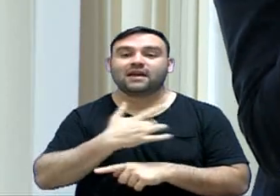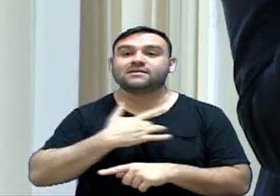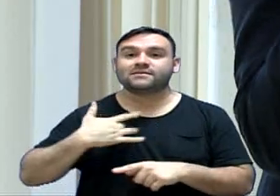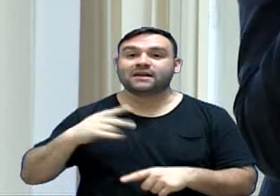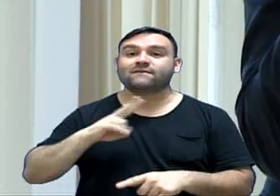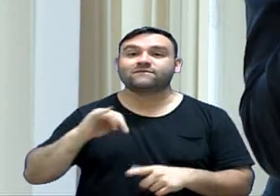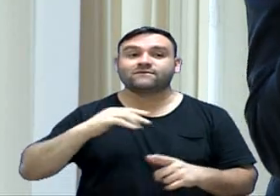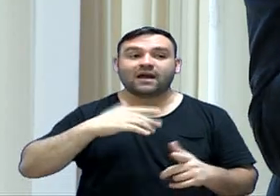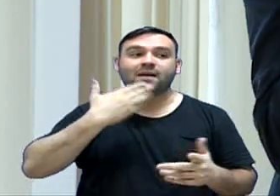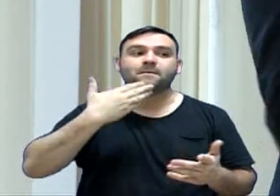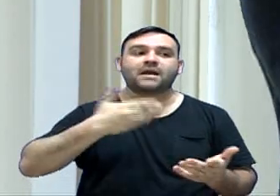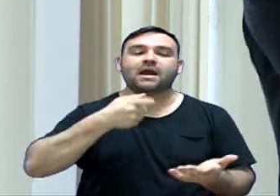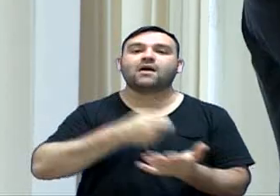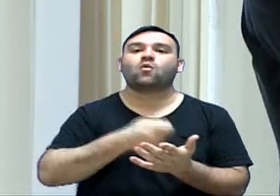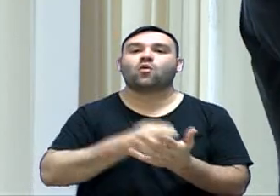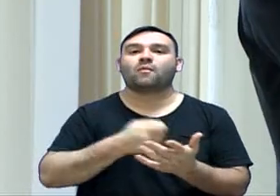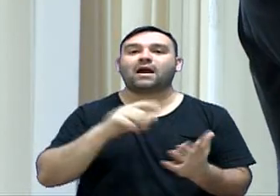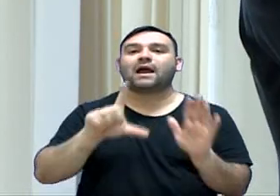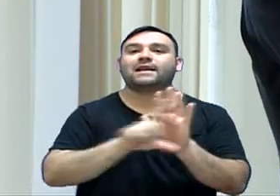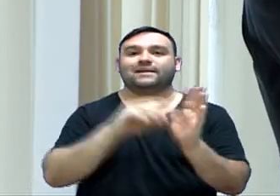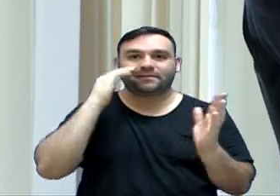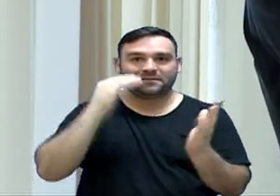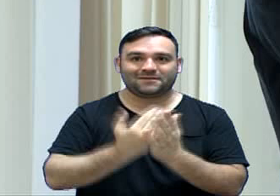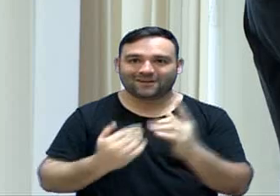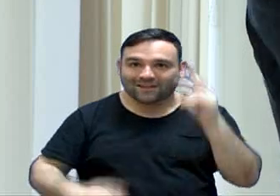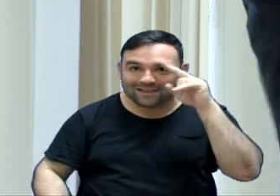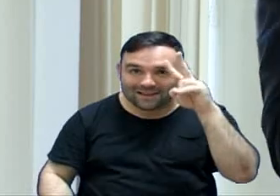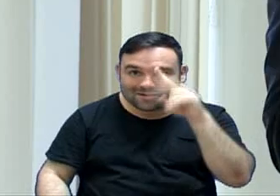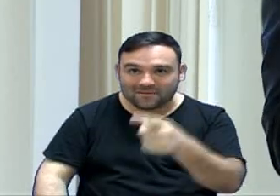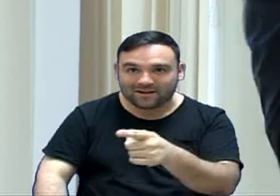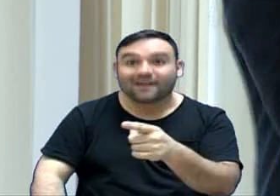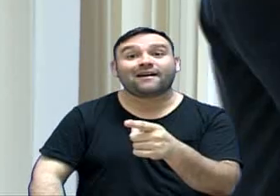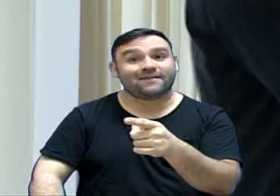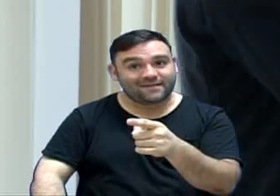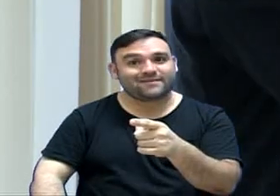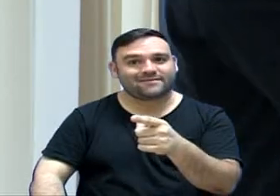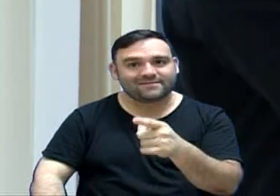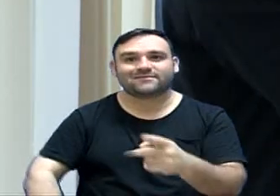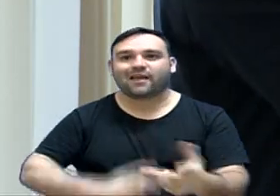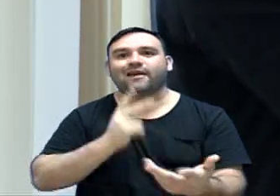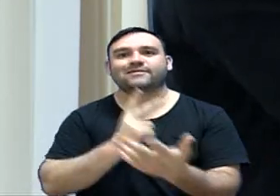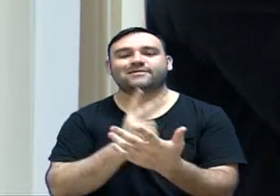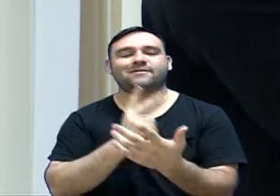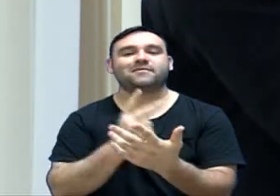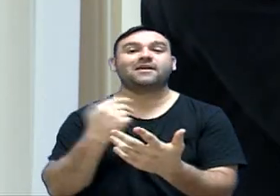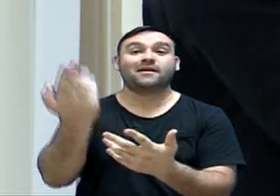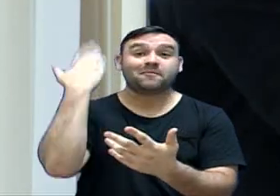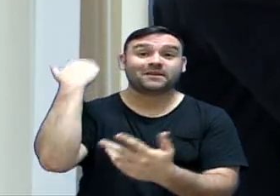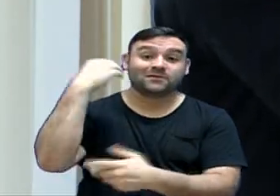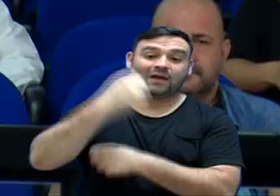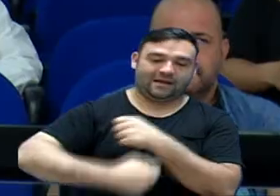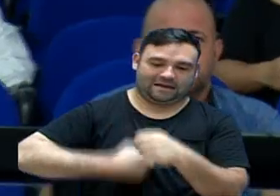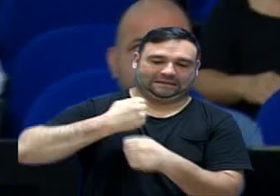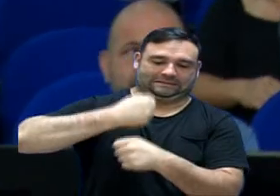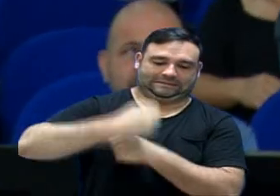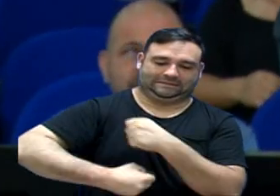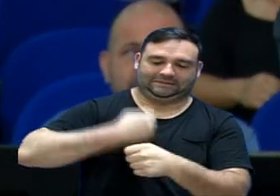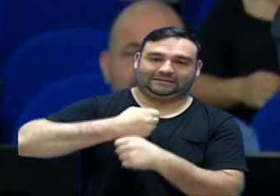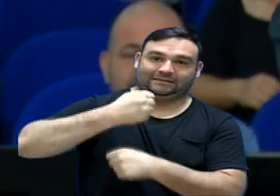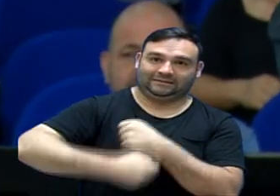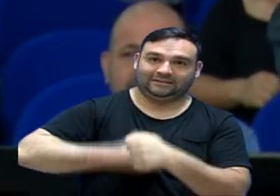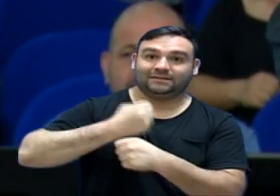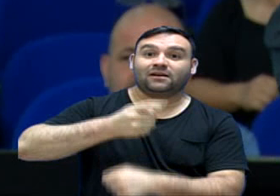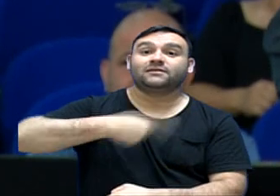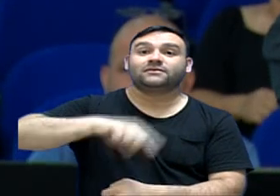o cumprimento dessa lei. Lembra disso, excelência? Pois é. Toda vez, antes era anualmente, a gente ia renovar